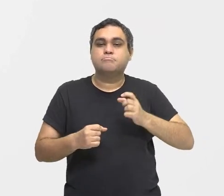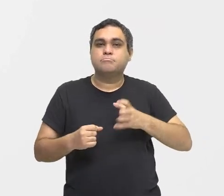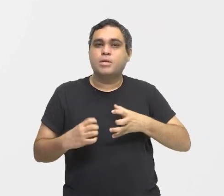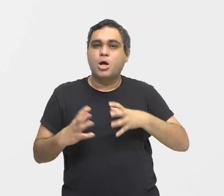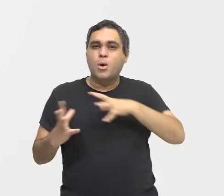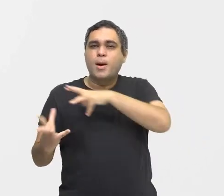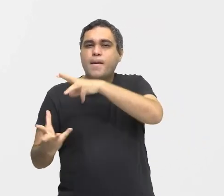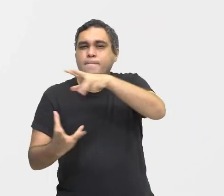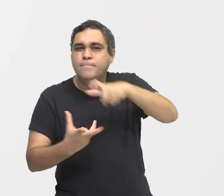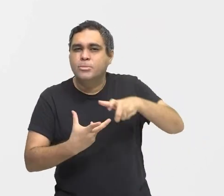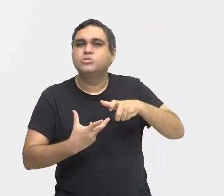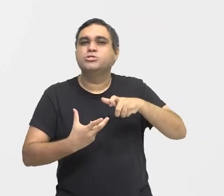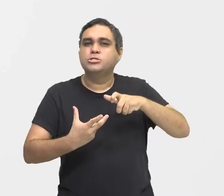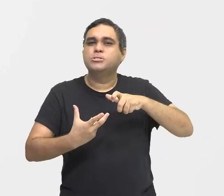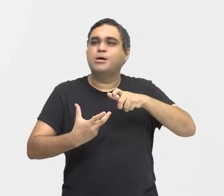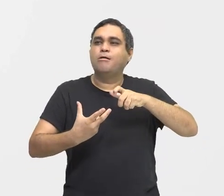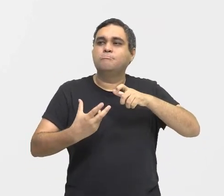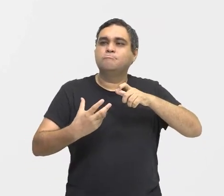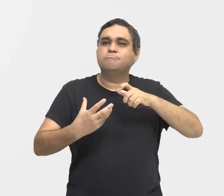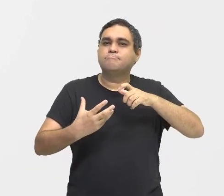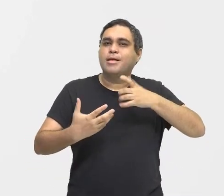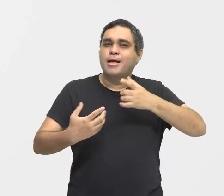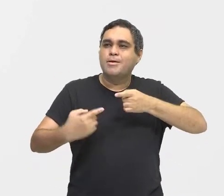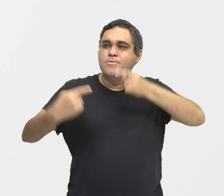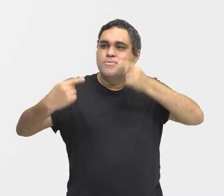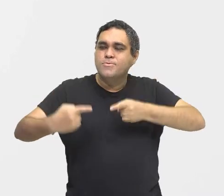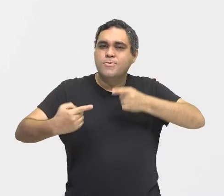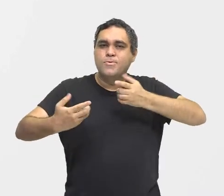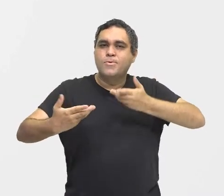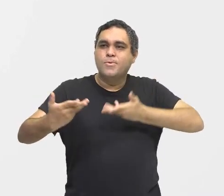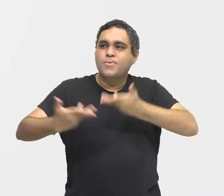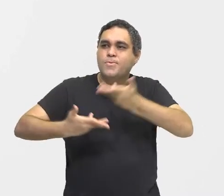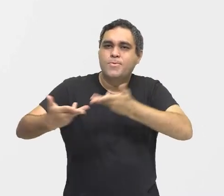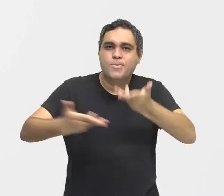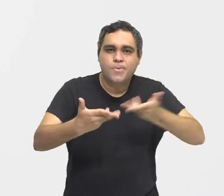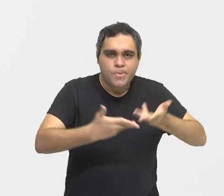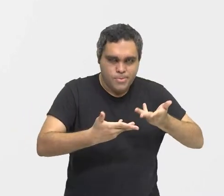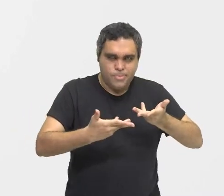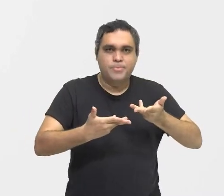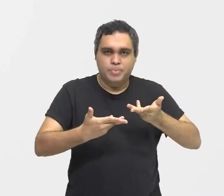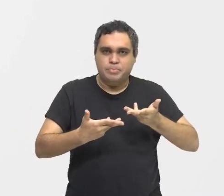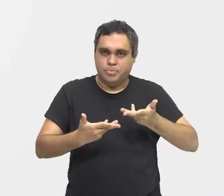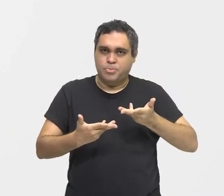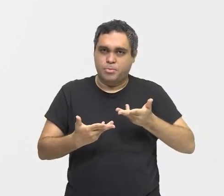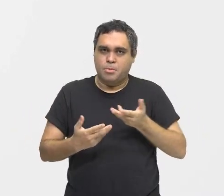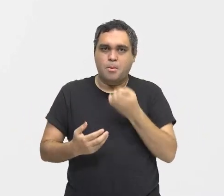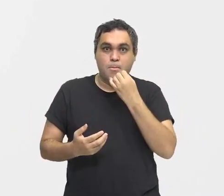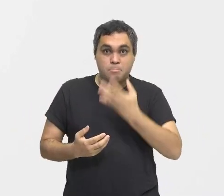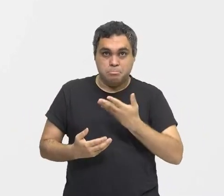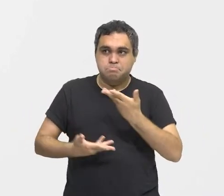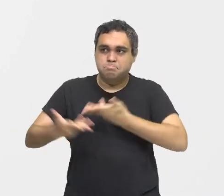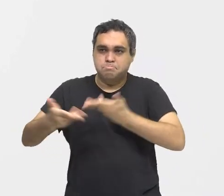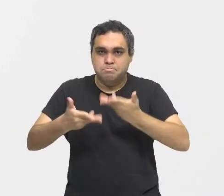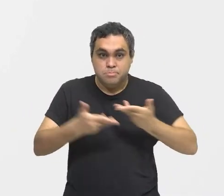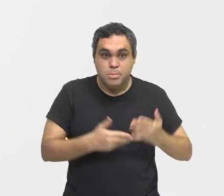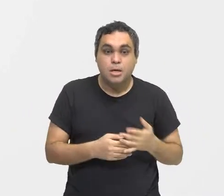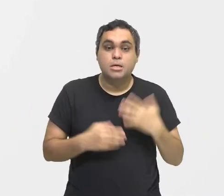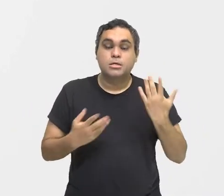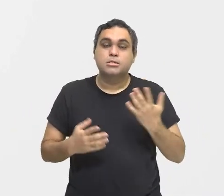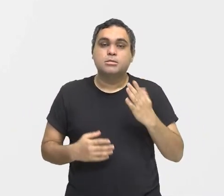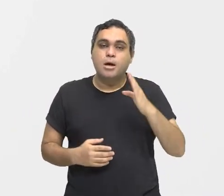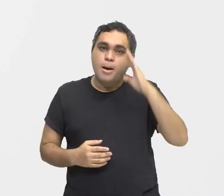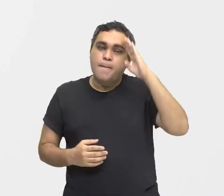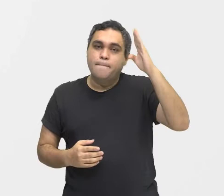de globalização, passou a ter uma relação mais dinâmica com o cenário internacional. A principal atuação do Brasil em termos